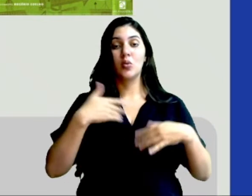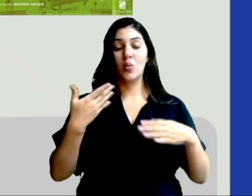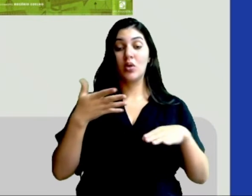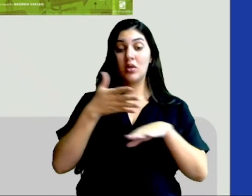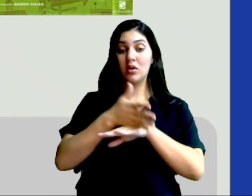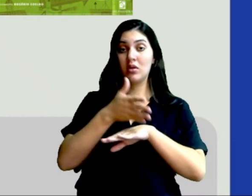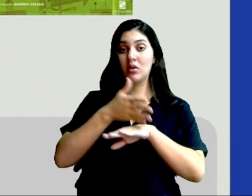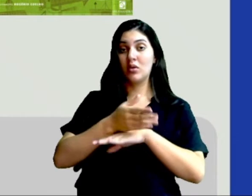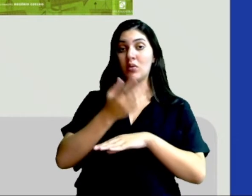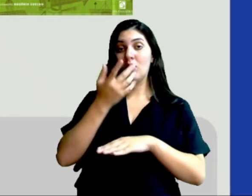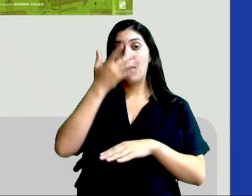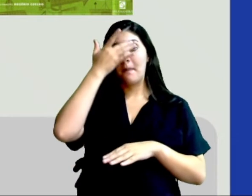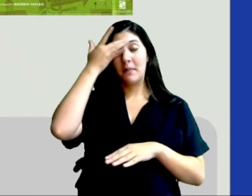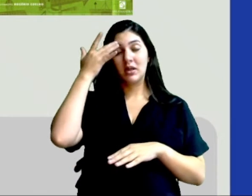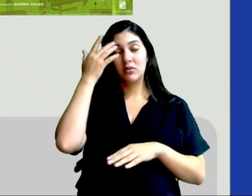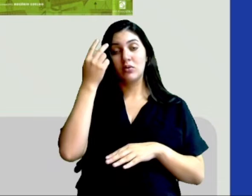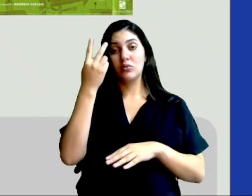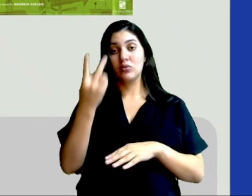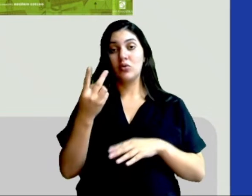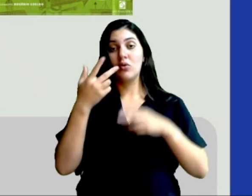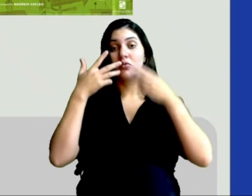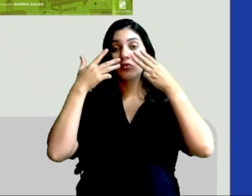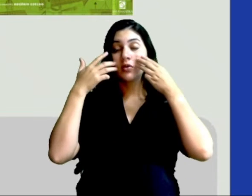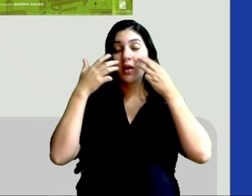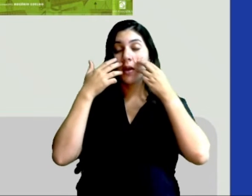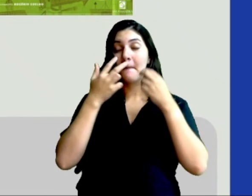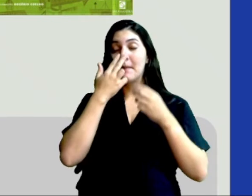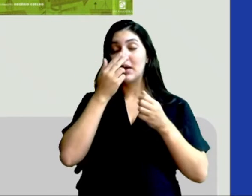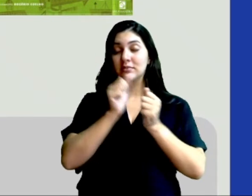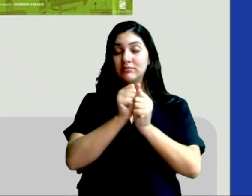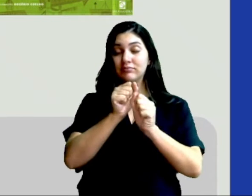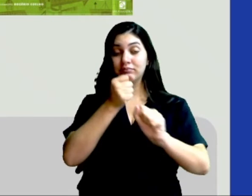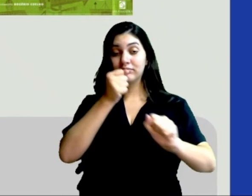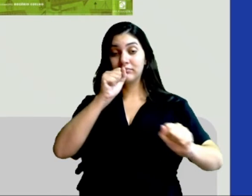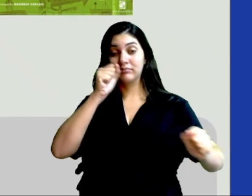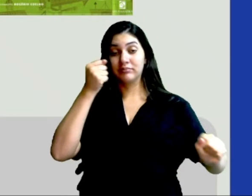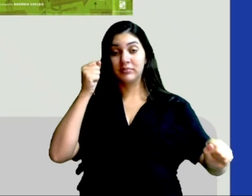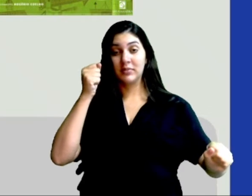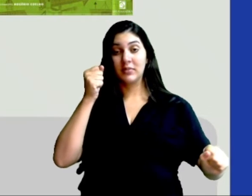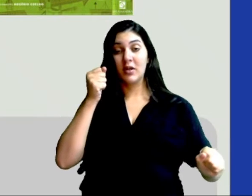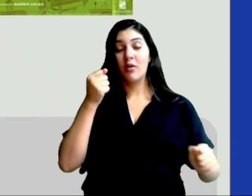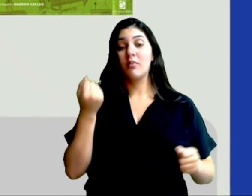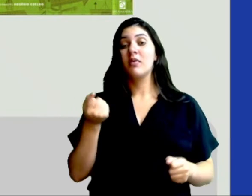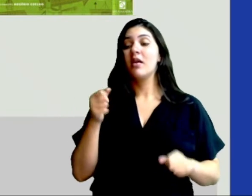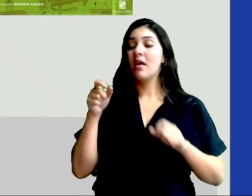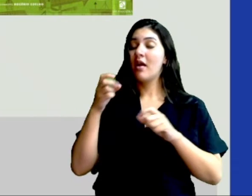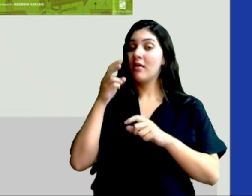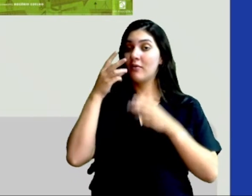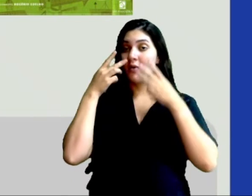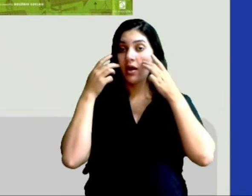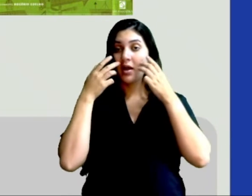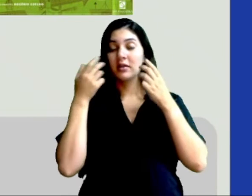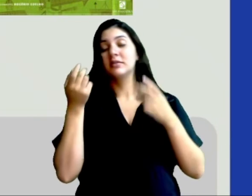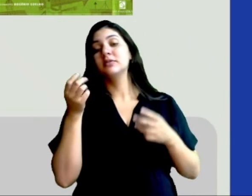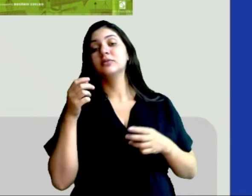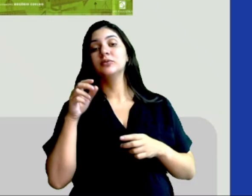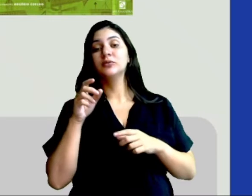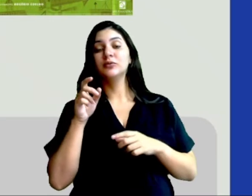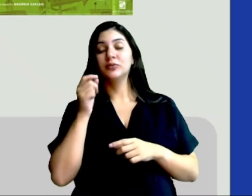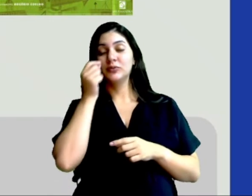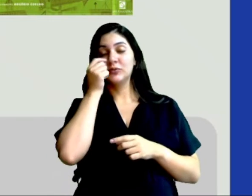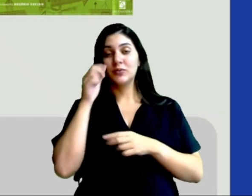entrou uma pessoa com 2 gatos que pareceram enormes ao ratinho do campo. Os 2 ratos